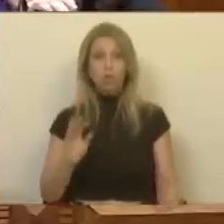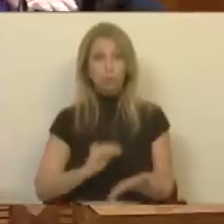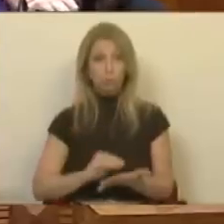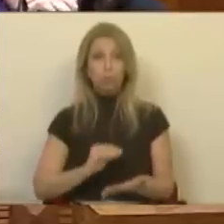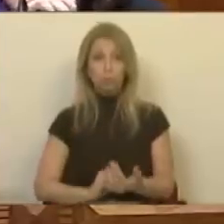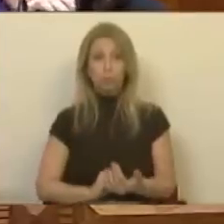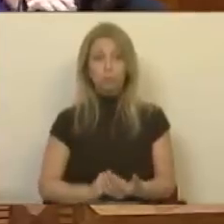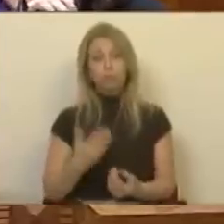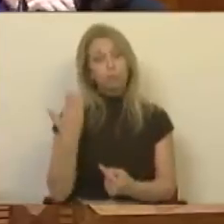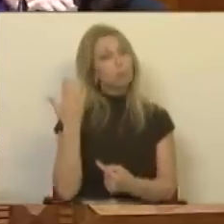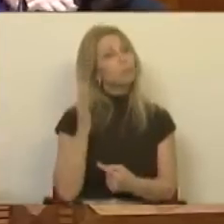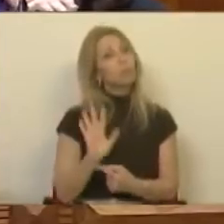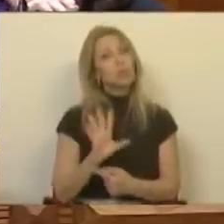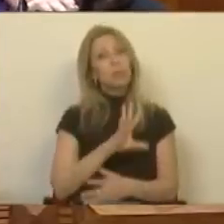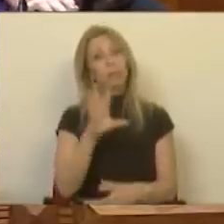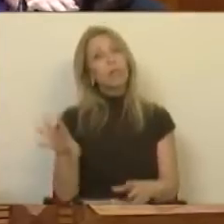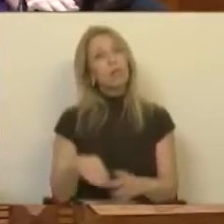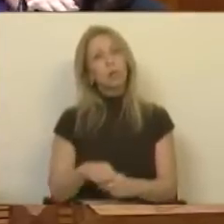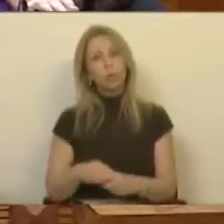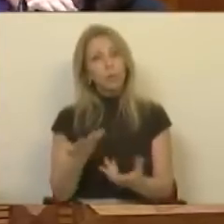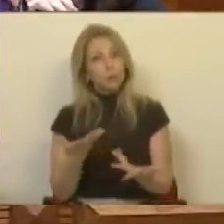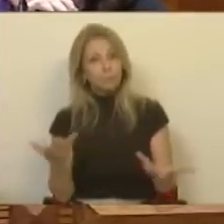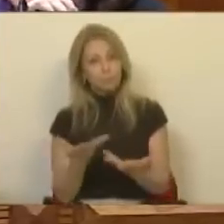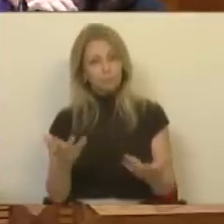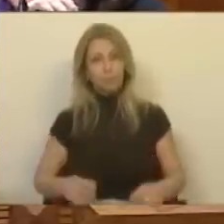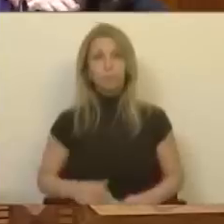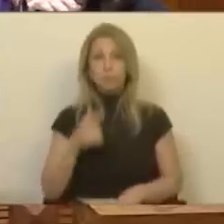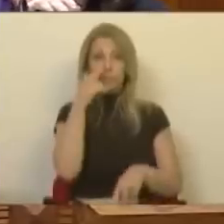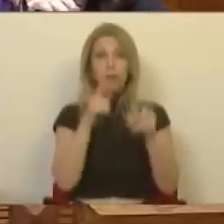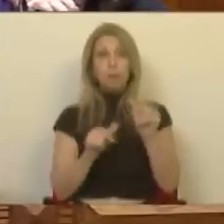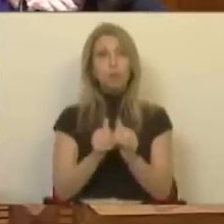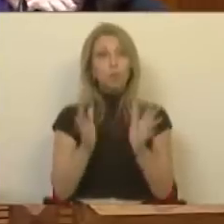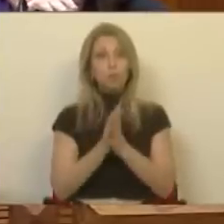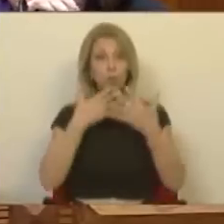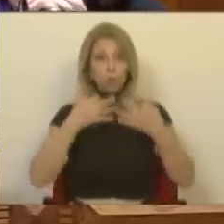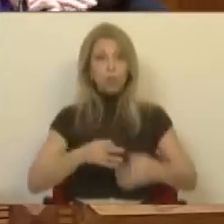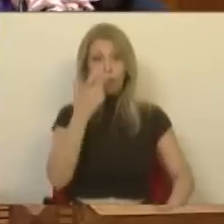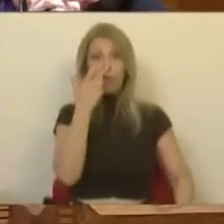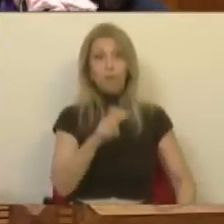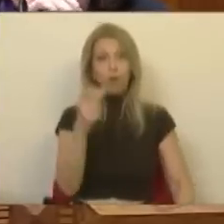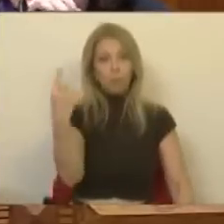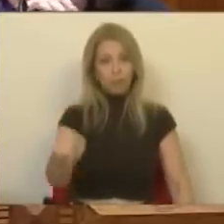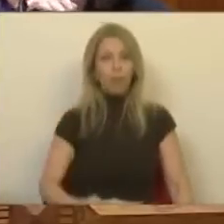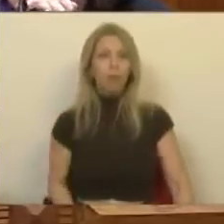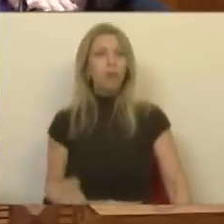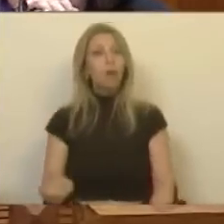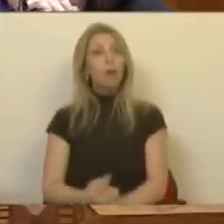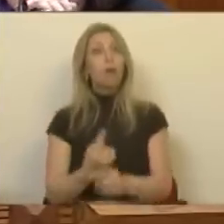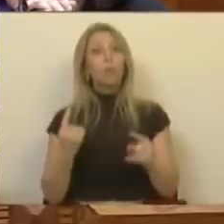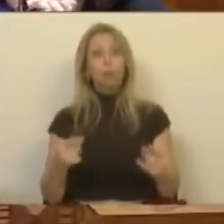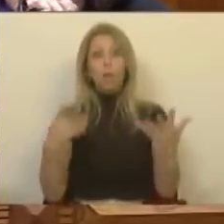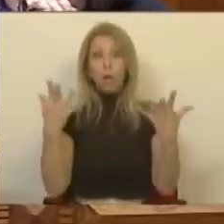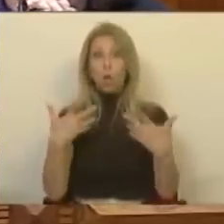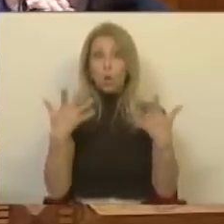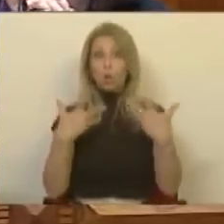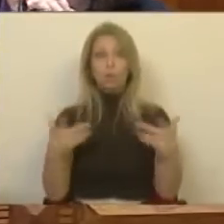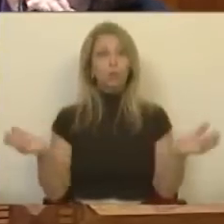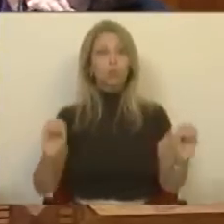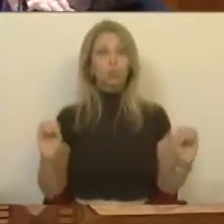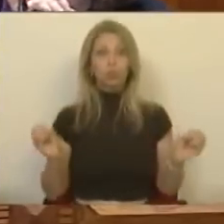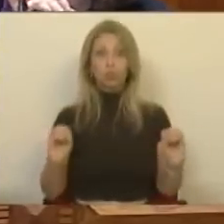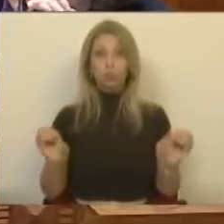por exemplo a incluir todas as pessoas que são reformadas porque não se contabiliza